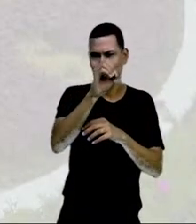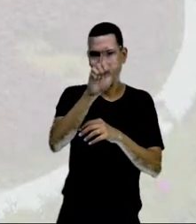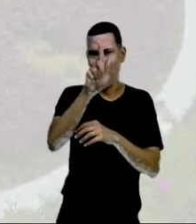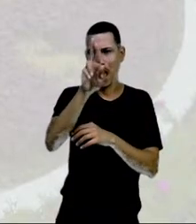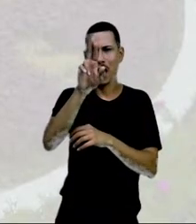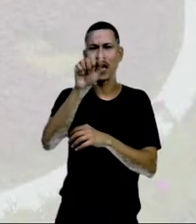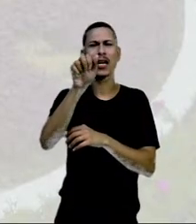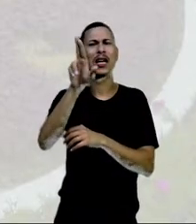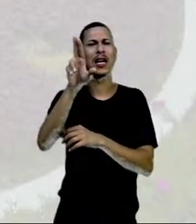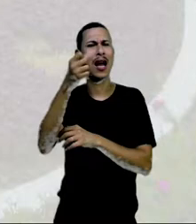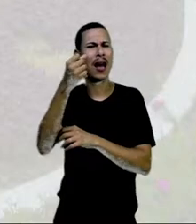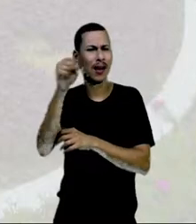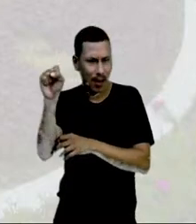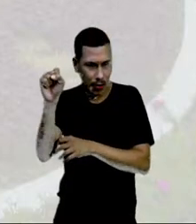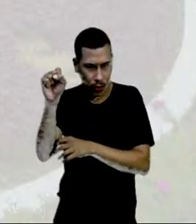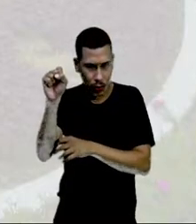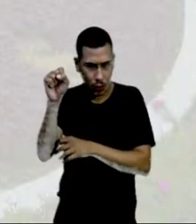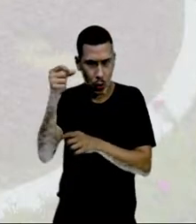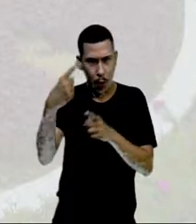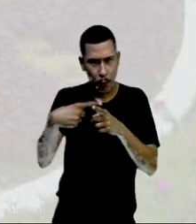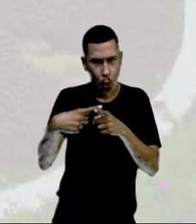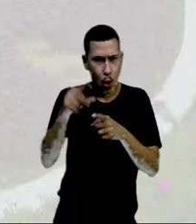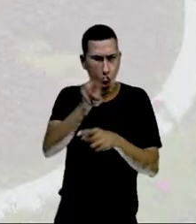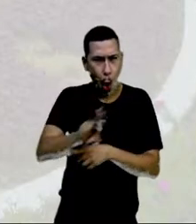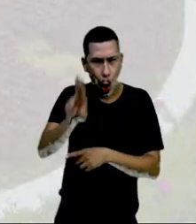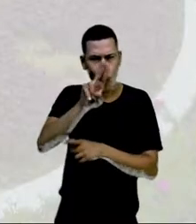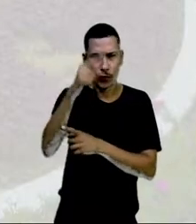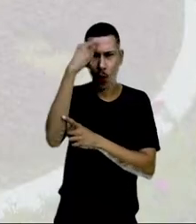medida gerada pelo horário